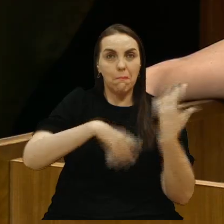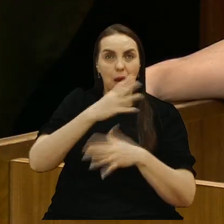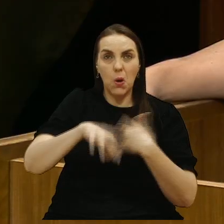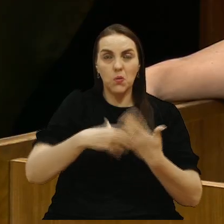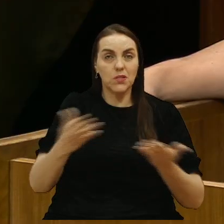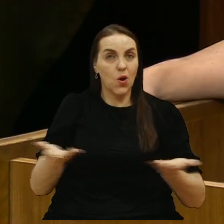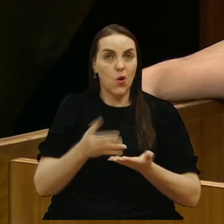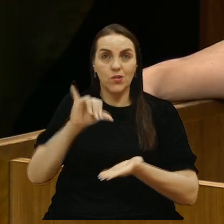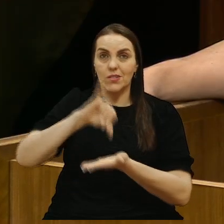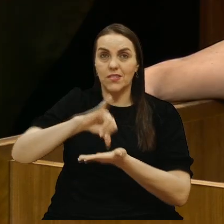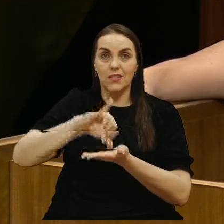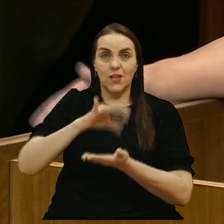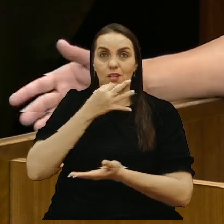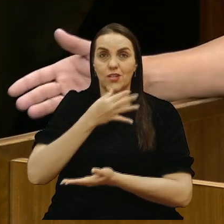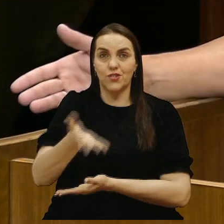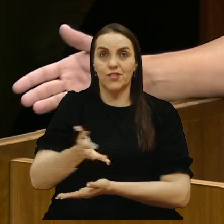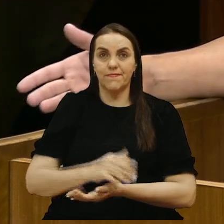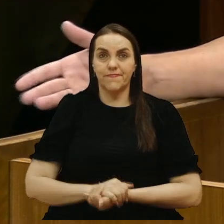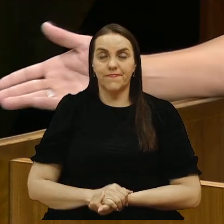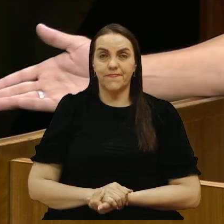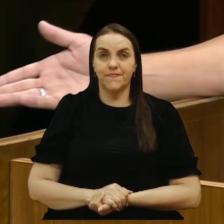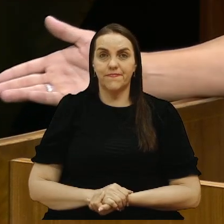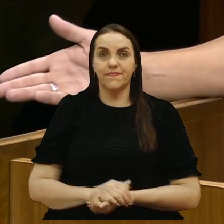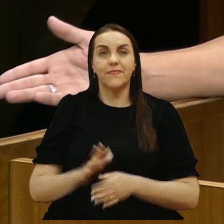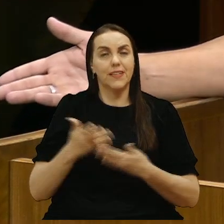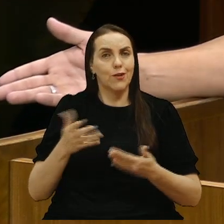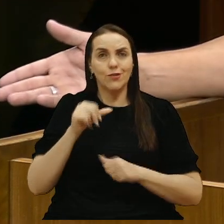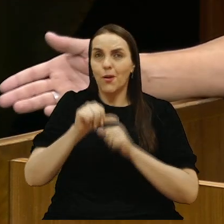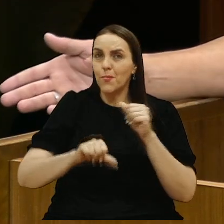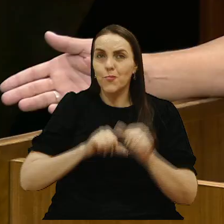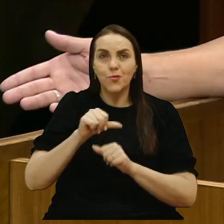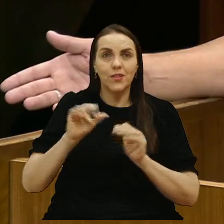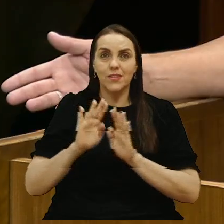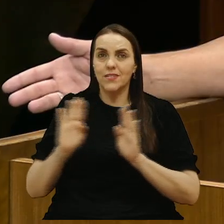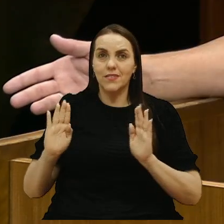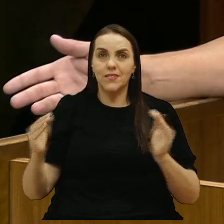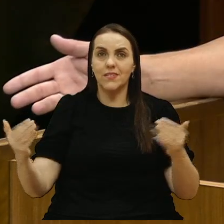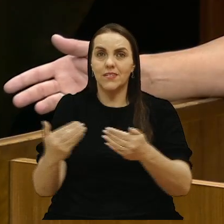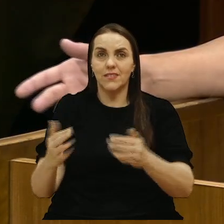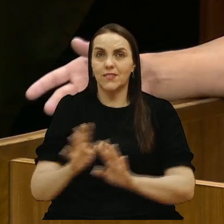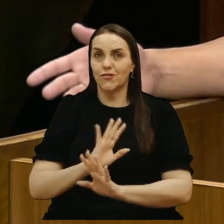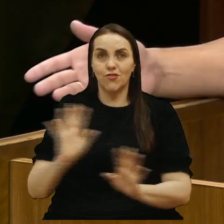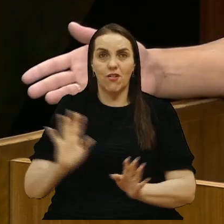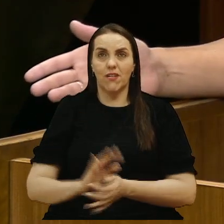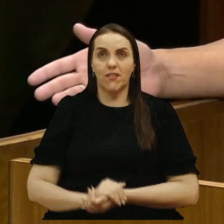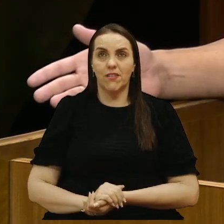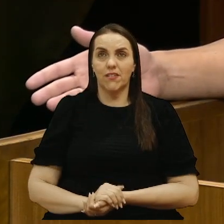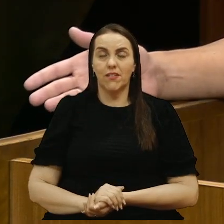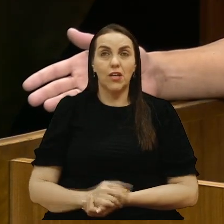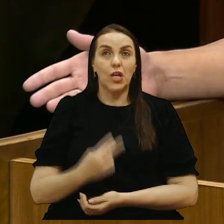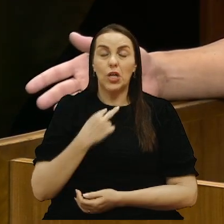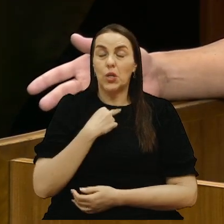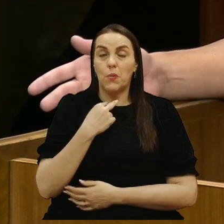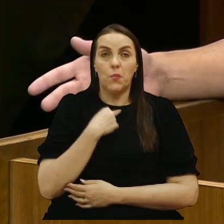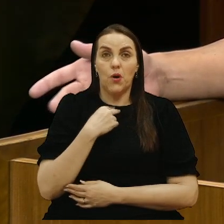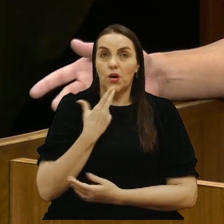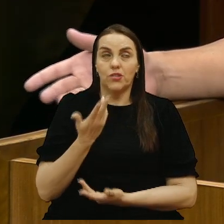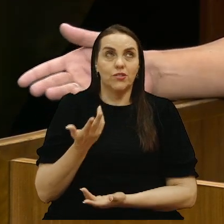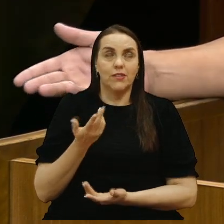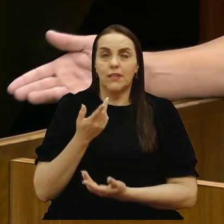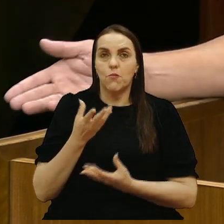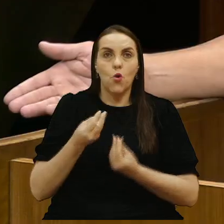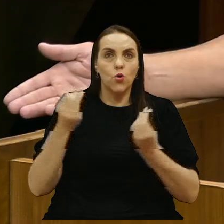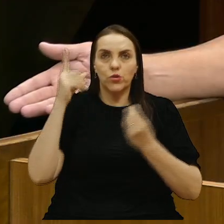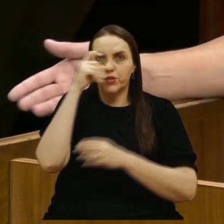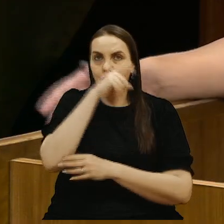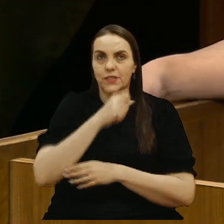o centro de Caxias. Então, é só uma mudança de container que a gente pede. Não pode ser tão difícil isso. A gente